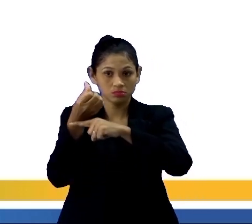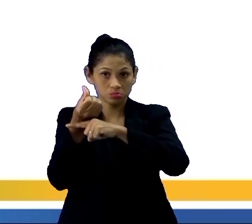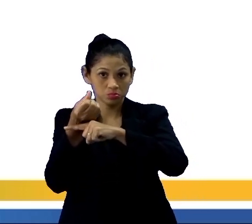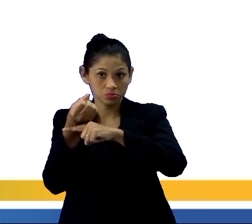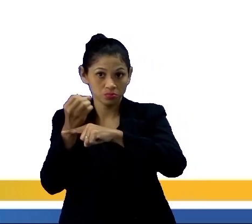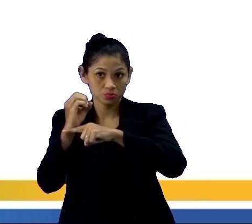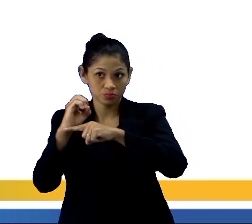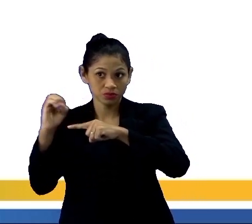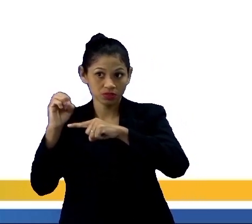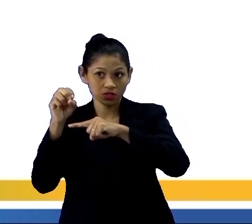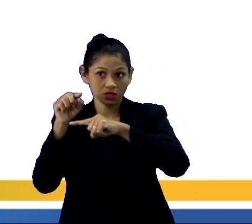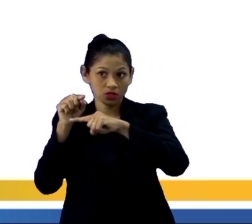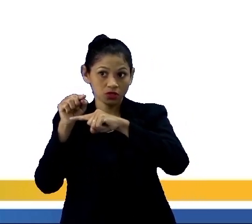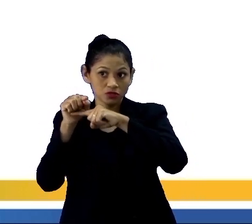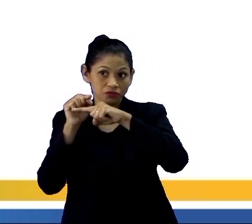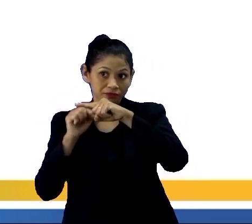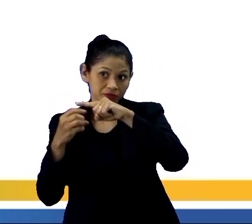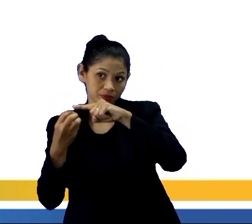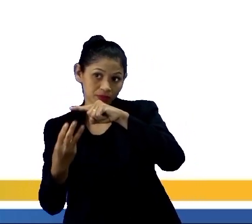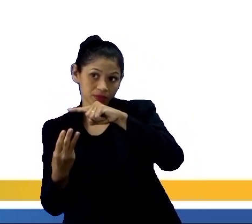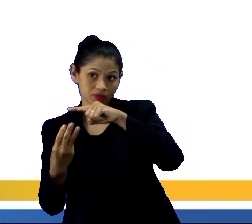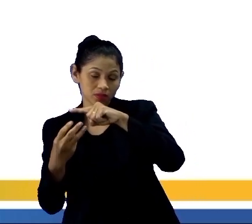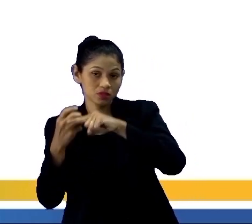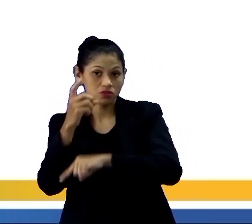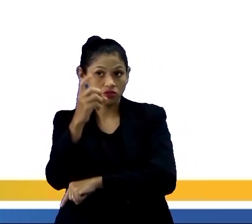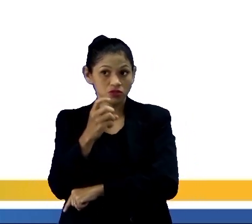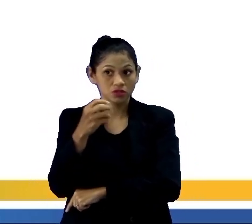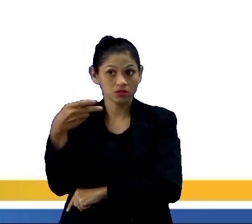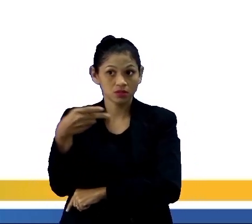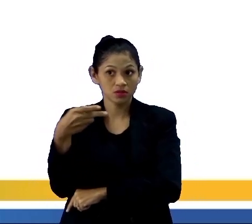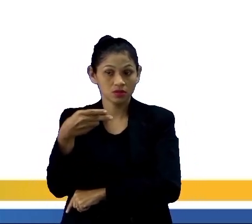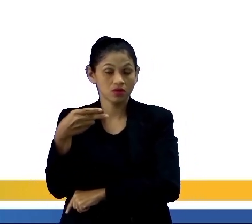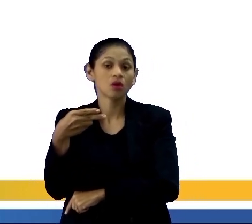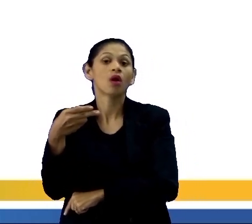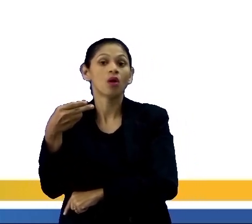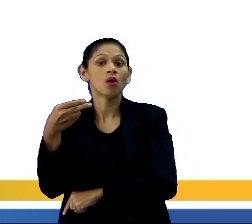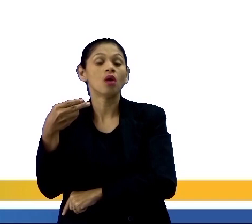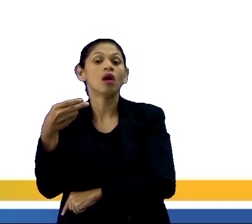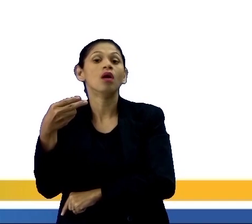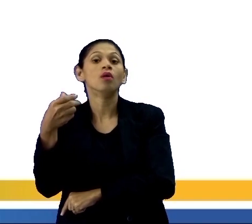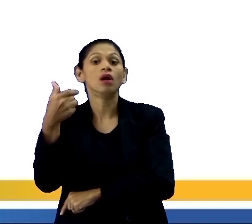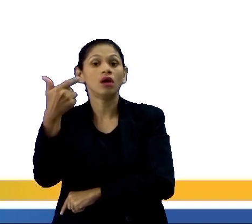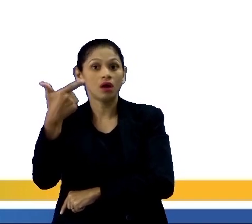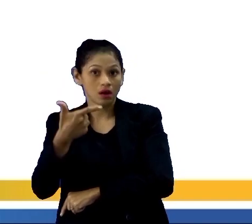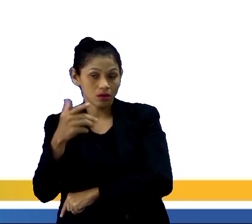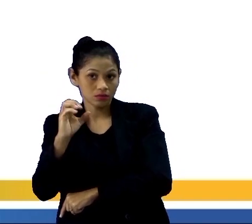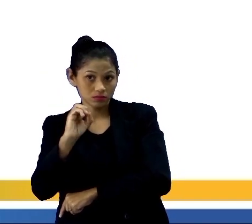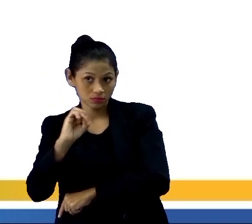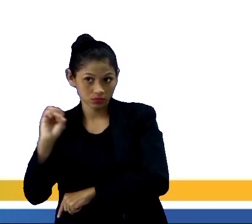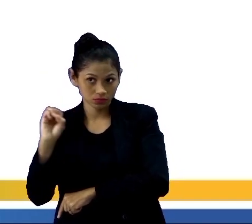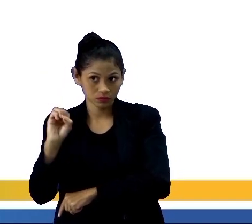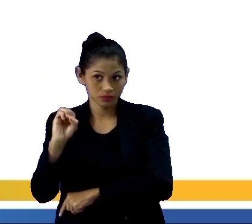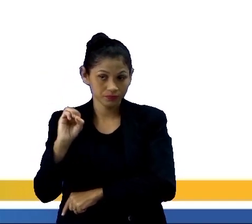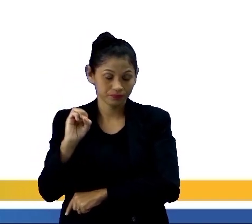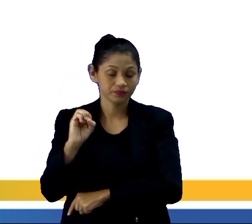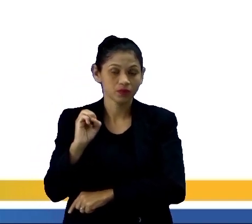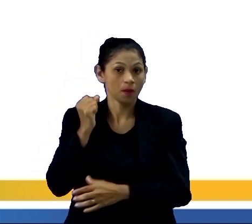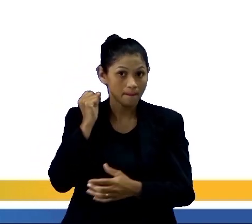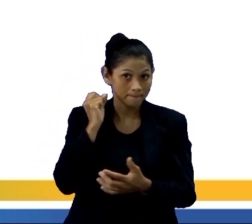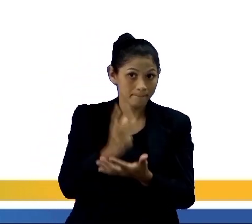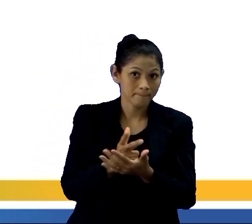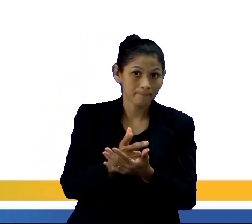dividido para 3, x igual a 200. Portanto, em 5 camisetas, Bianca